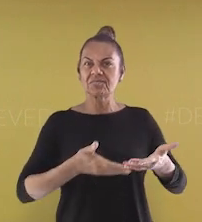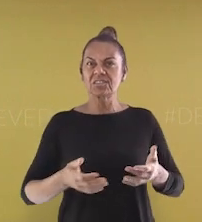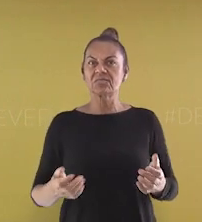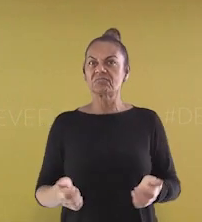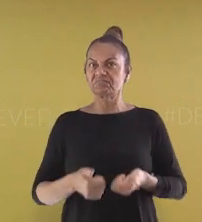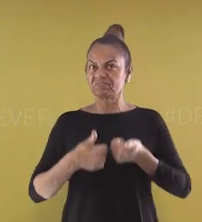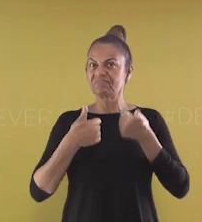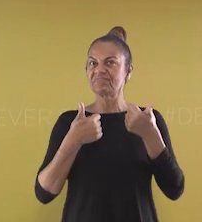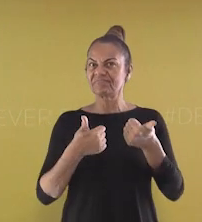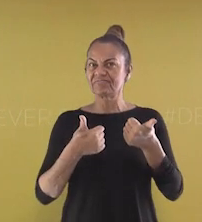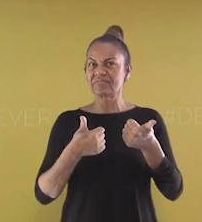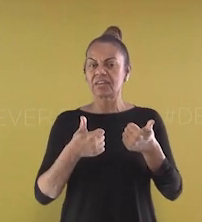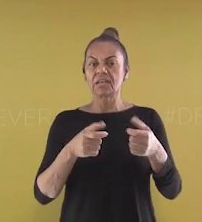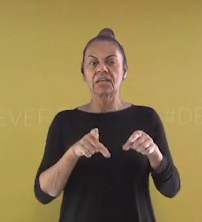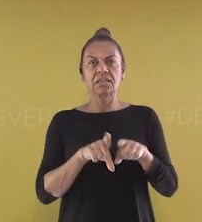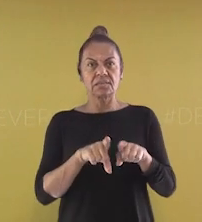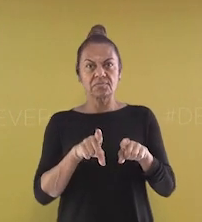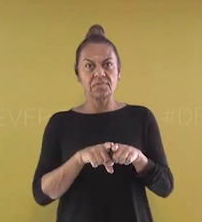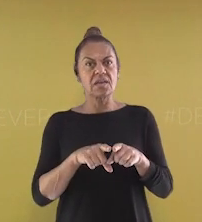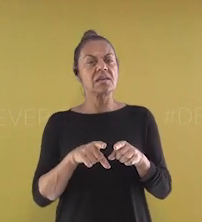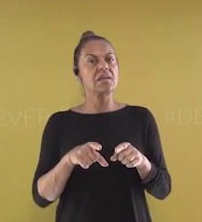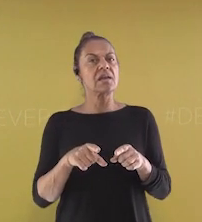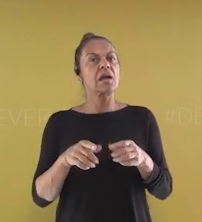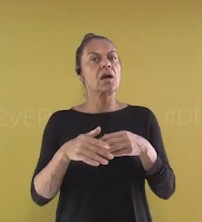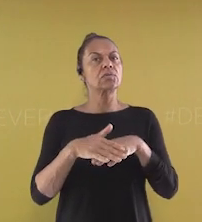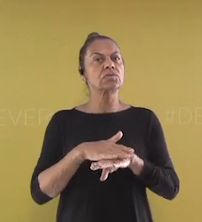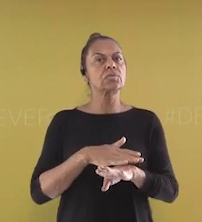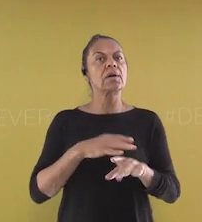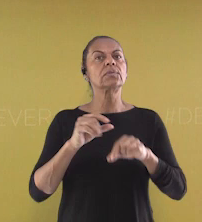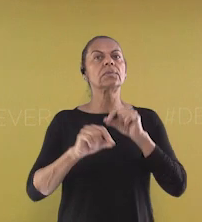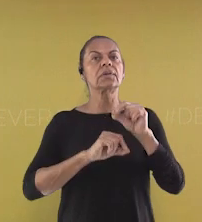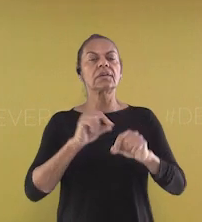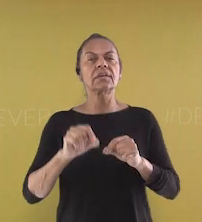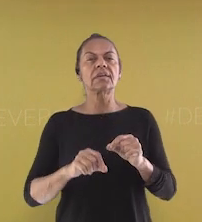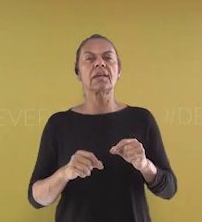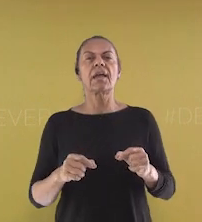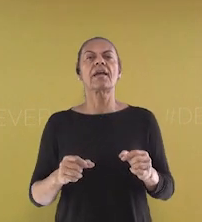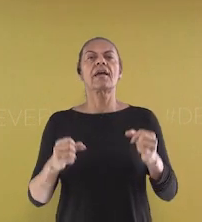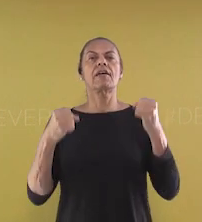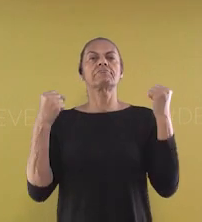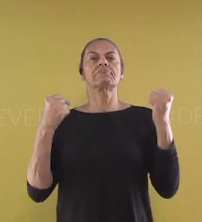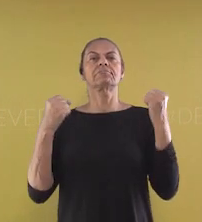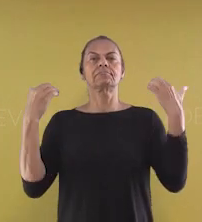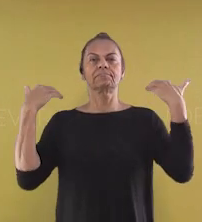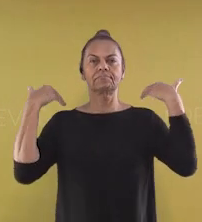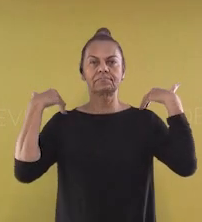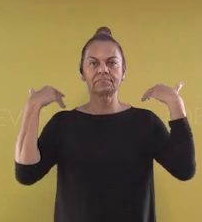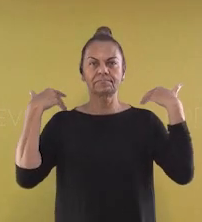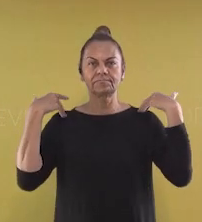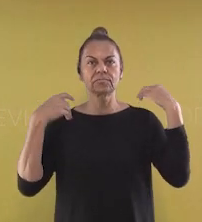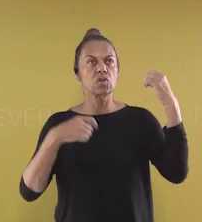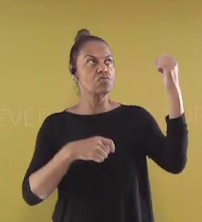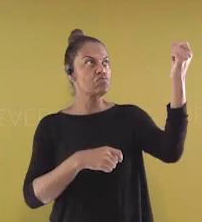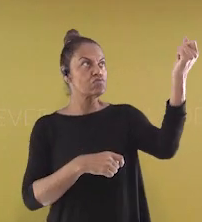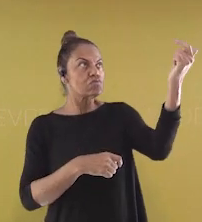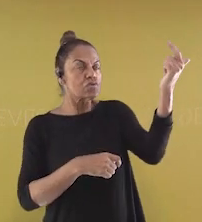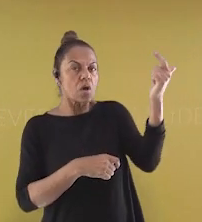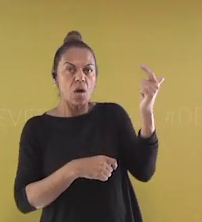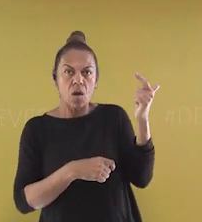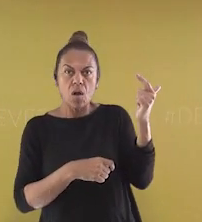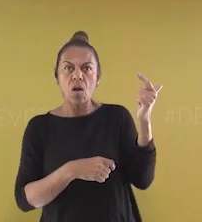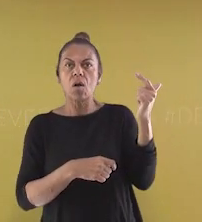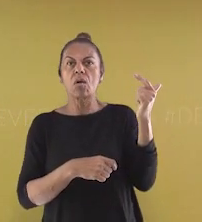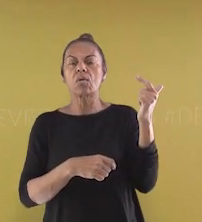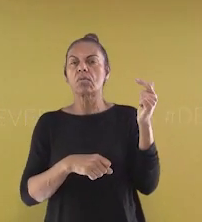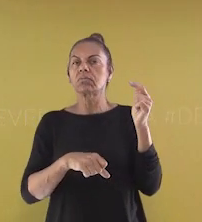E para isso, ter hábitos como a prática diária de atividades físicas e se permitir a exposição